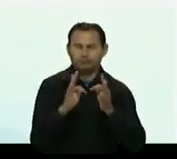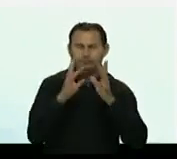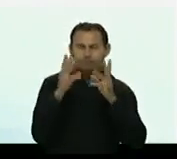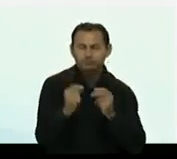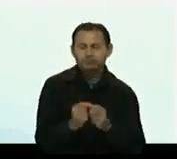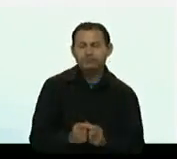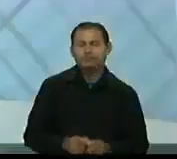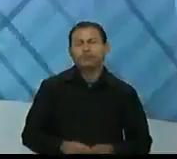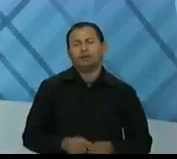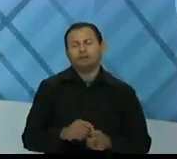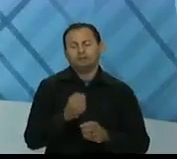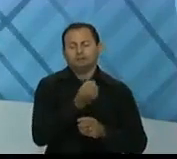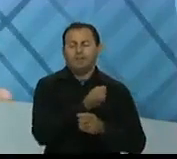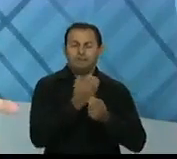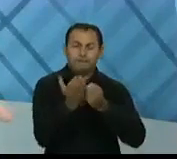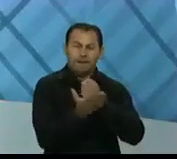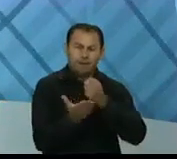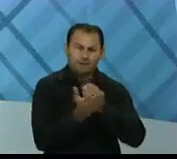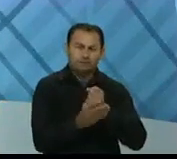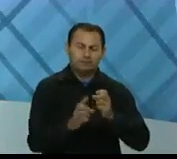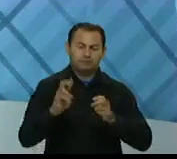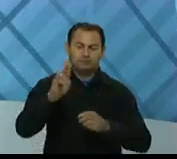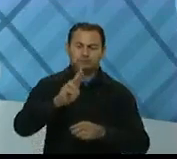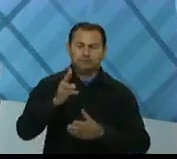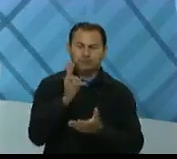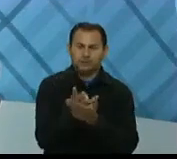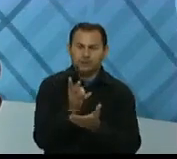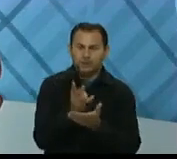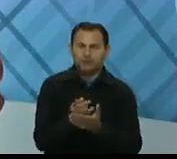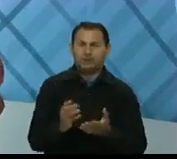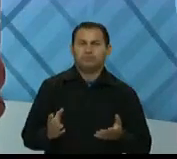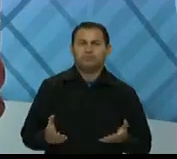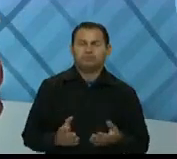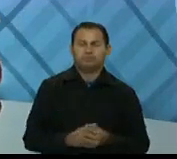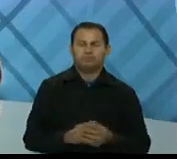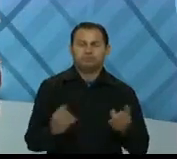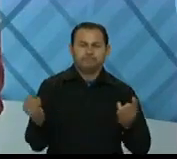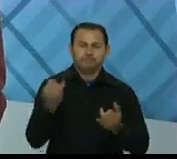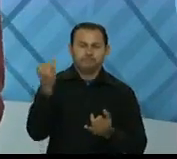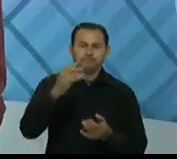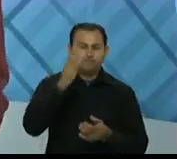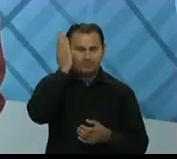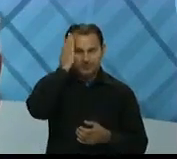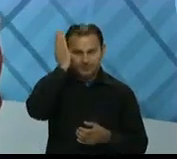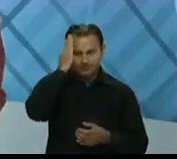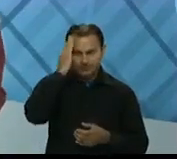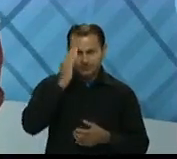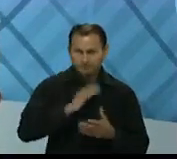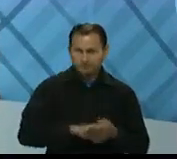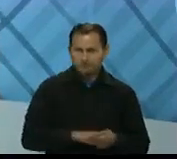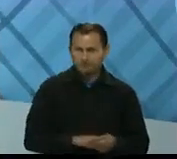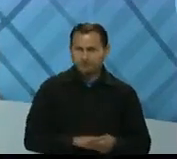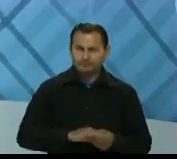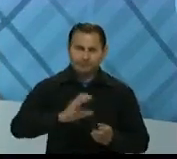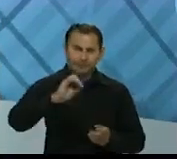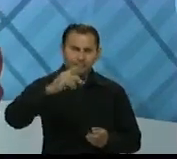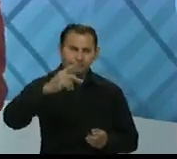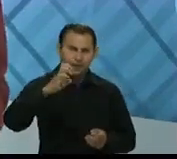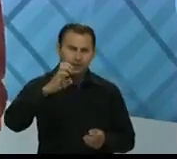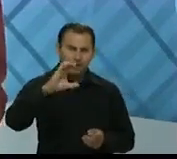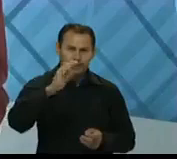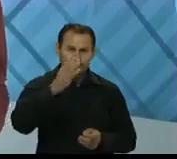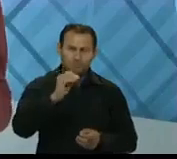as operações básicas que nós vamos estar sempre utilizando, é importante que você domine essas operações